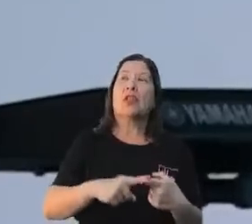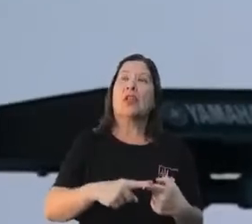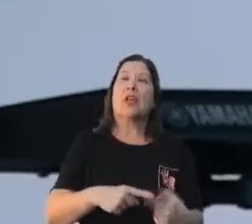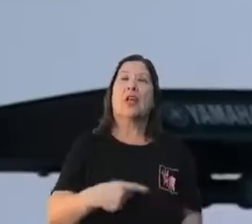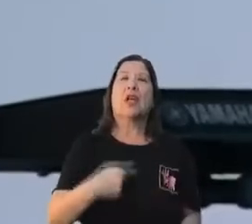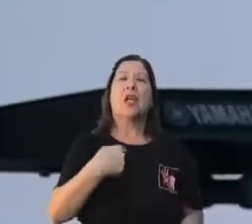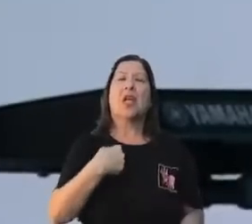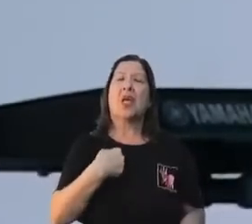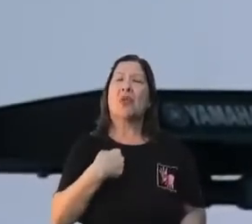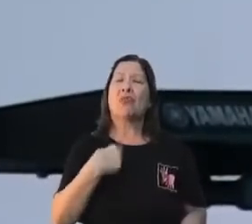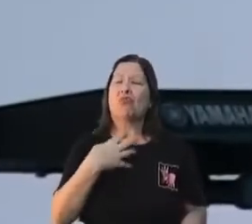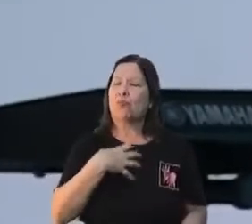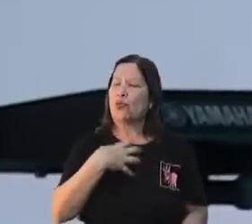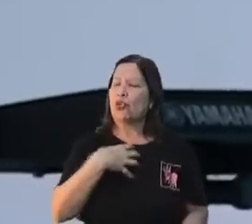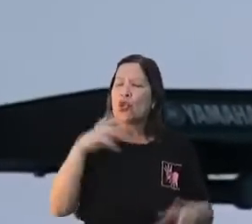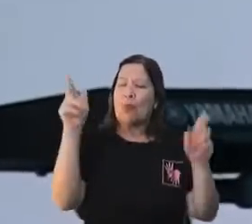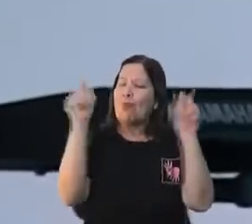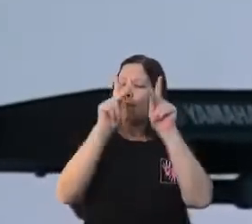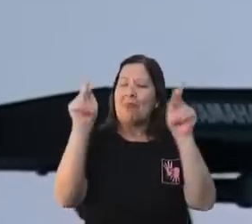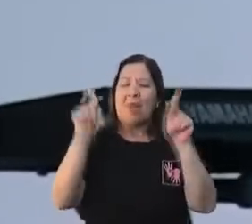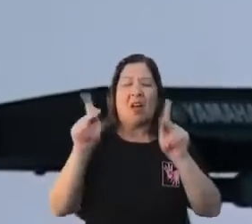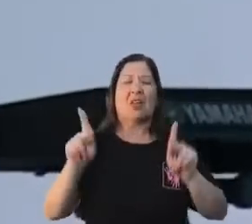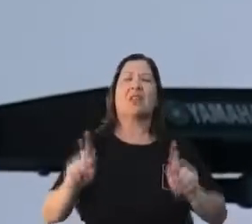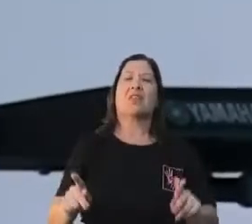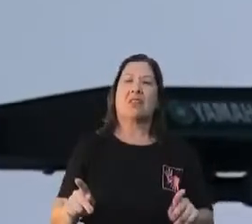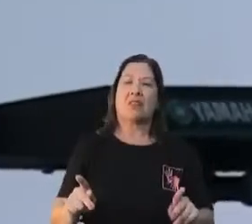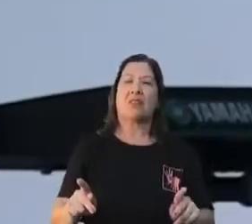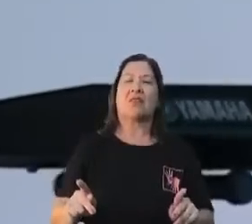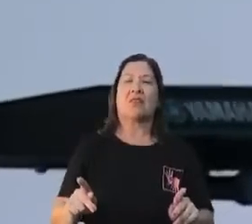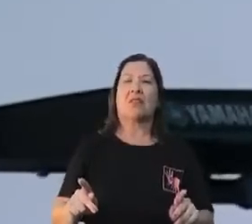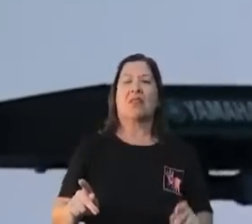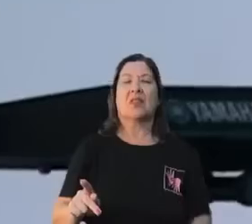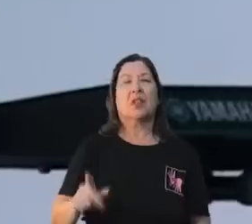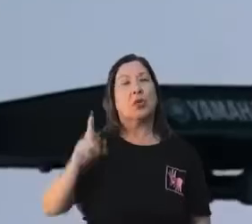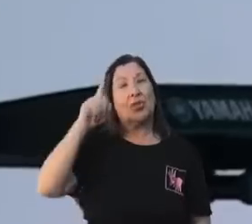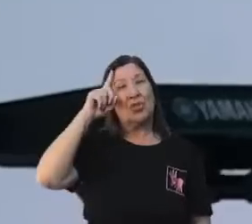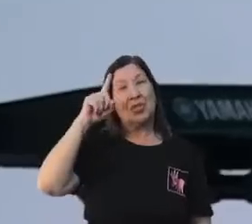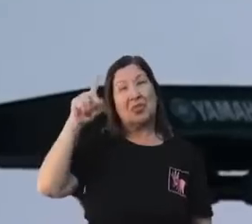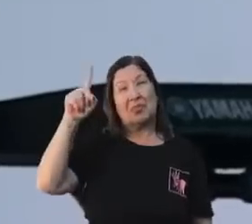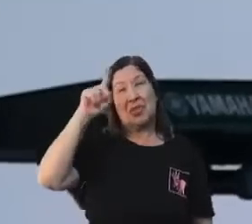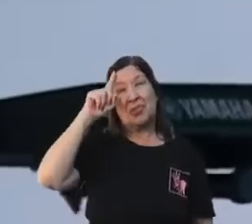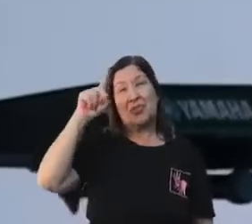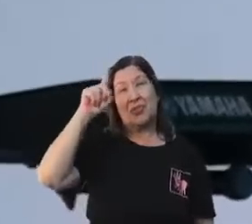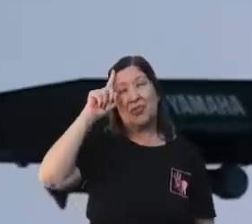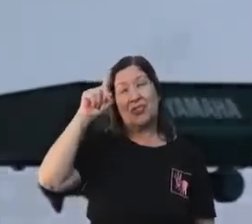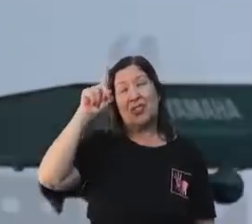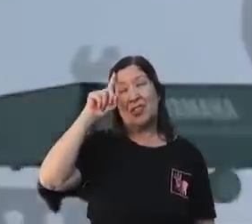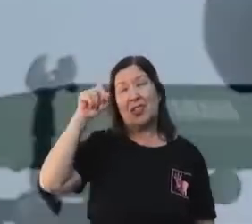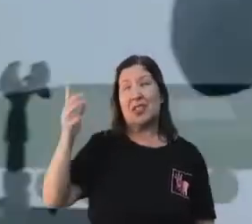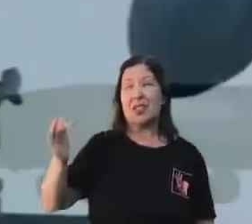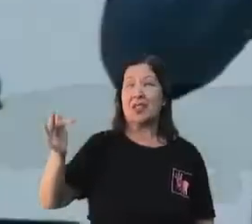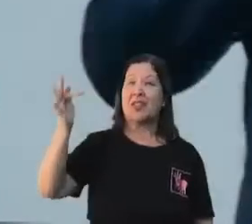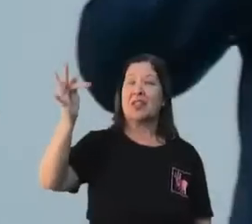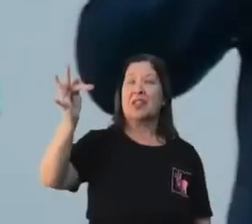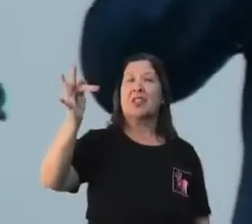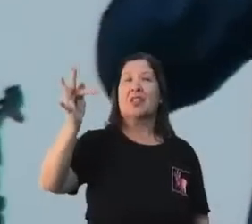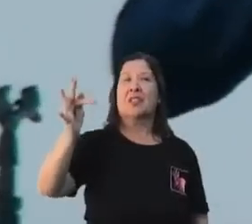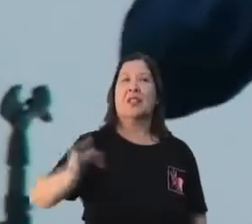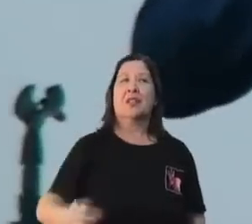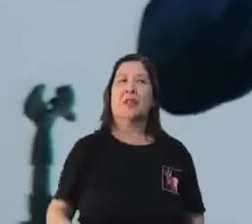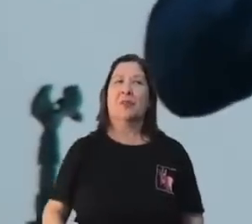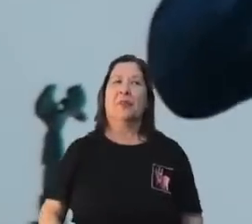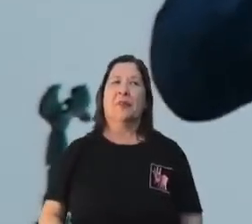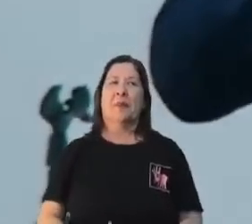terei paz nos meus dias. Sabe o que ele está dizendo? Quando isso acontecer, eu já